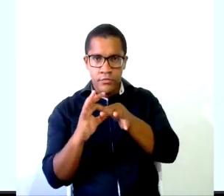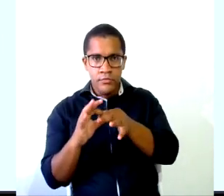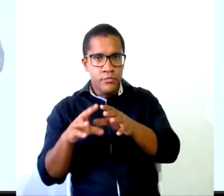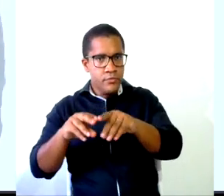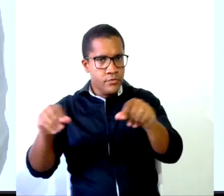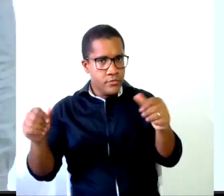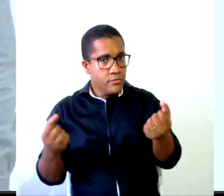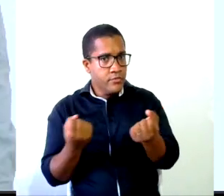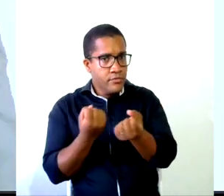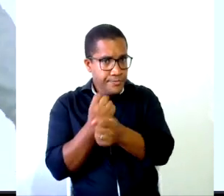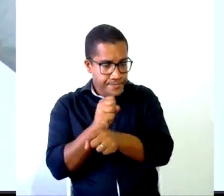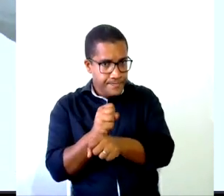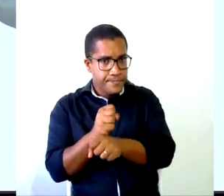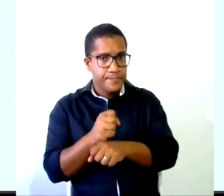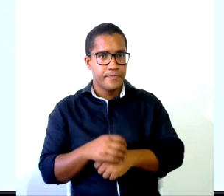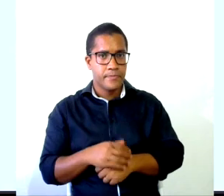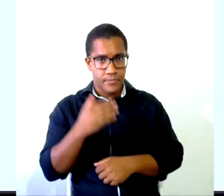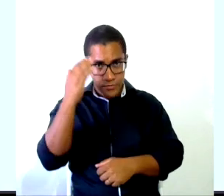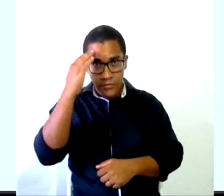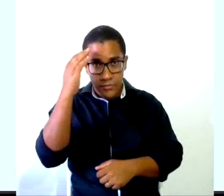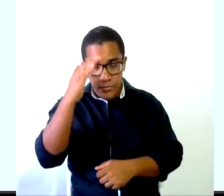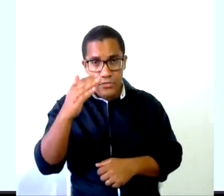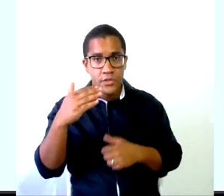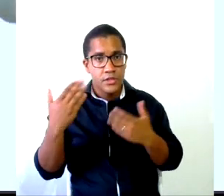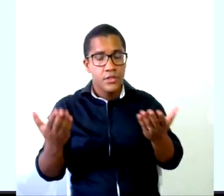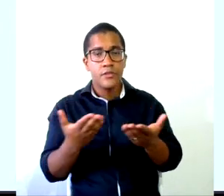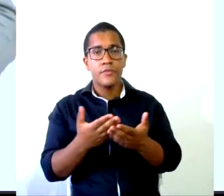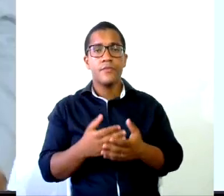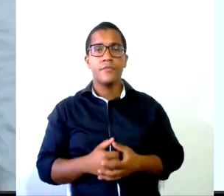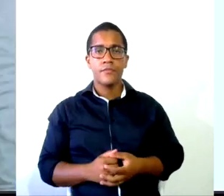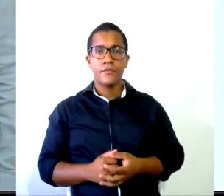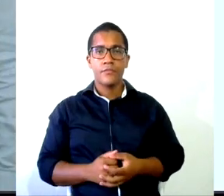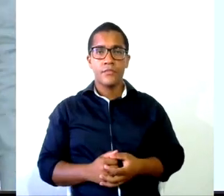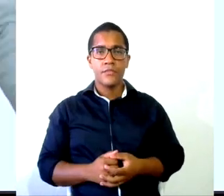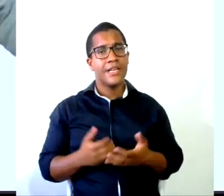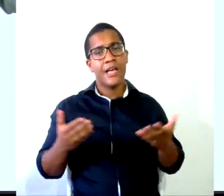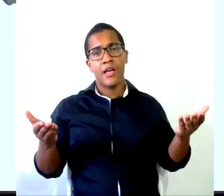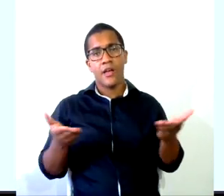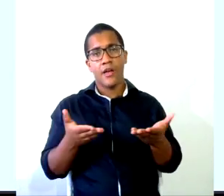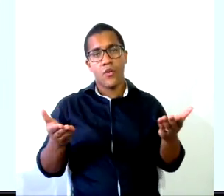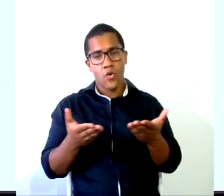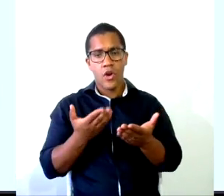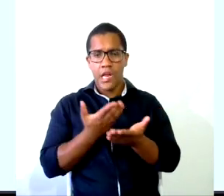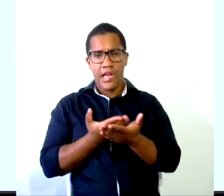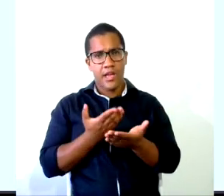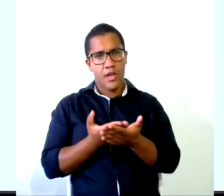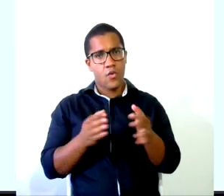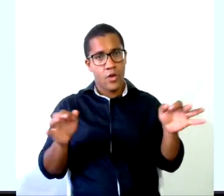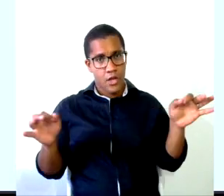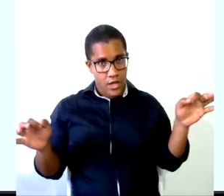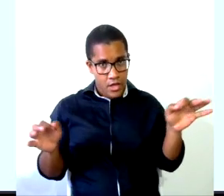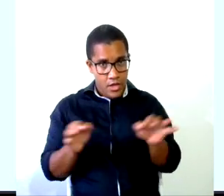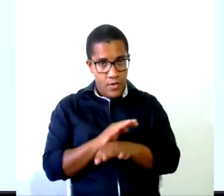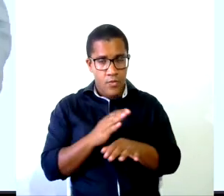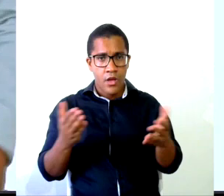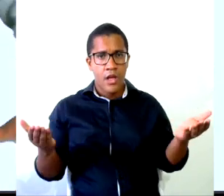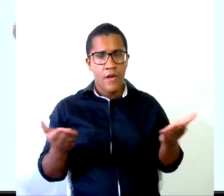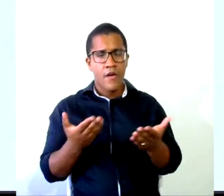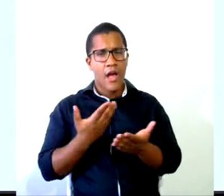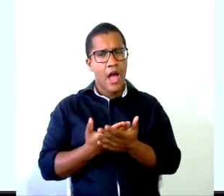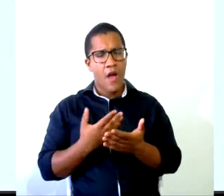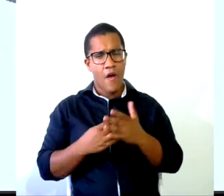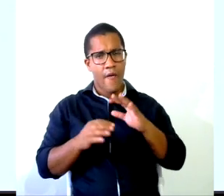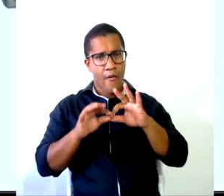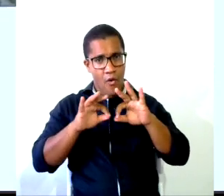terra. Então, meus prezados e prezadas, ficamos por aqui com